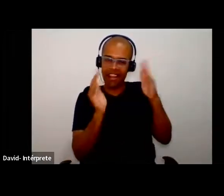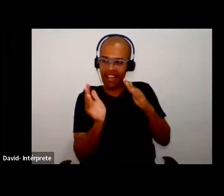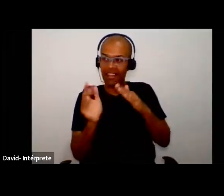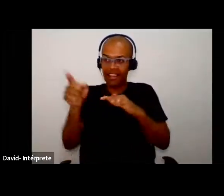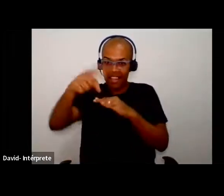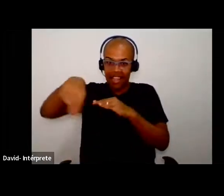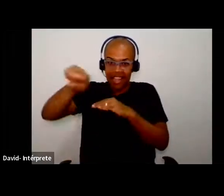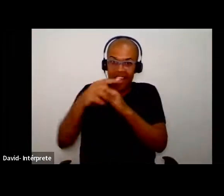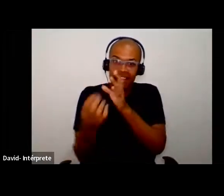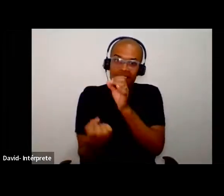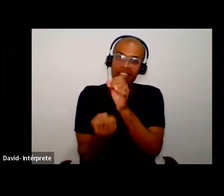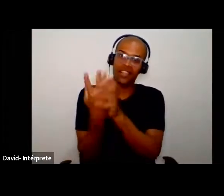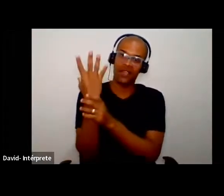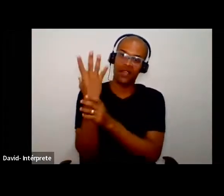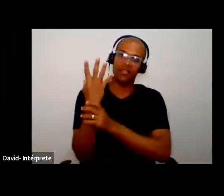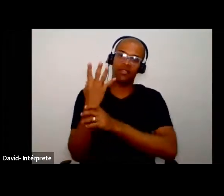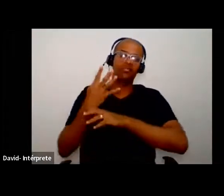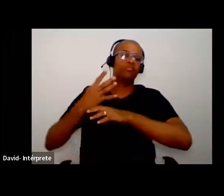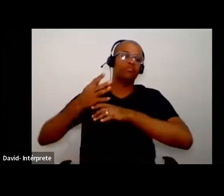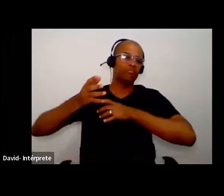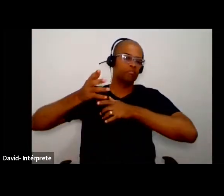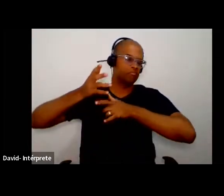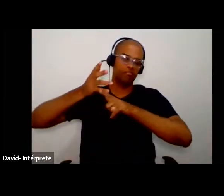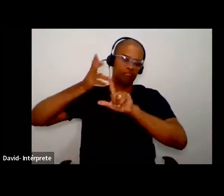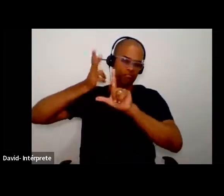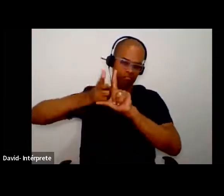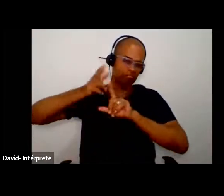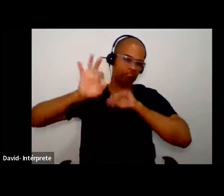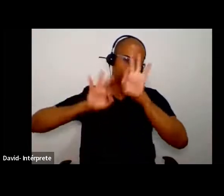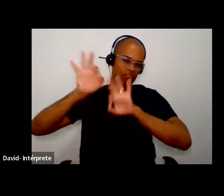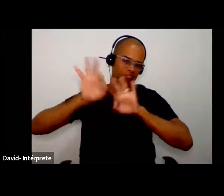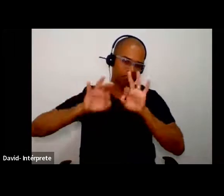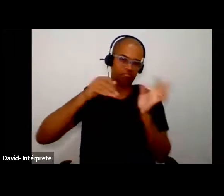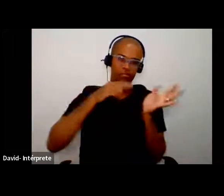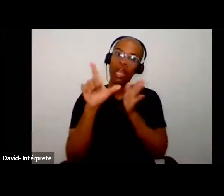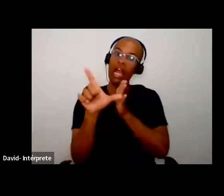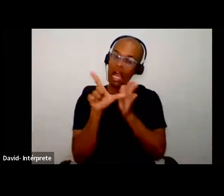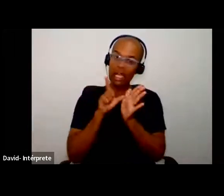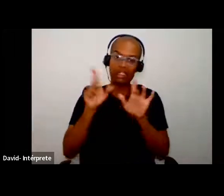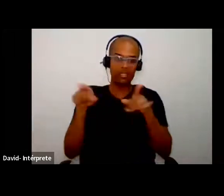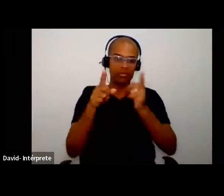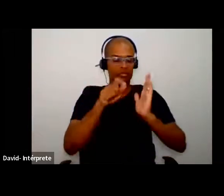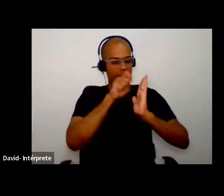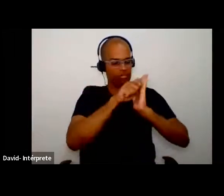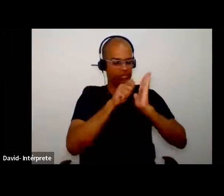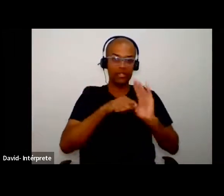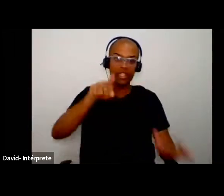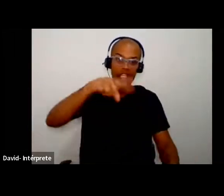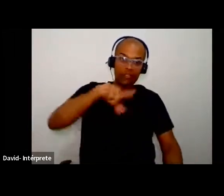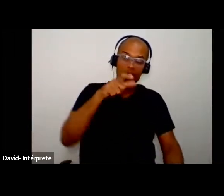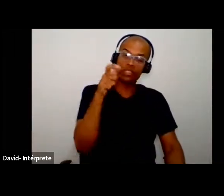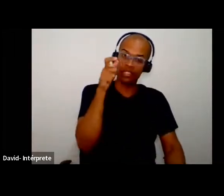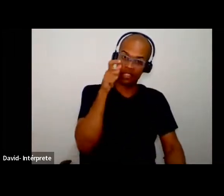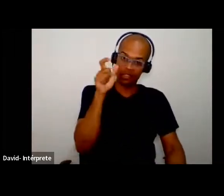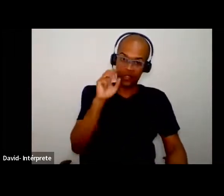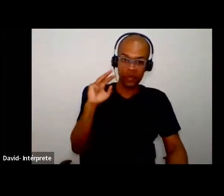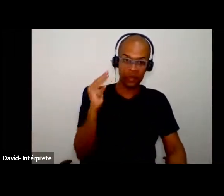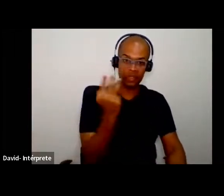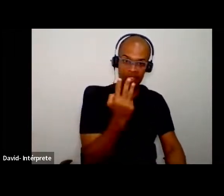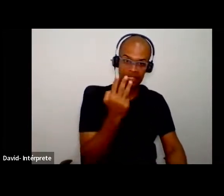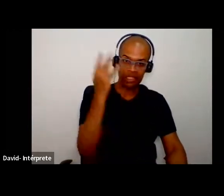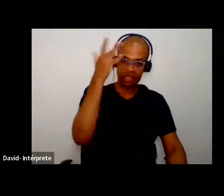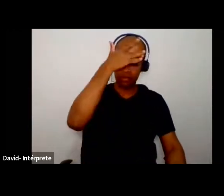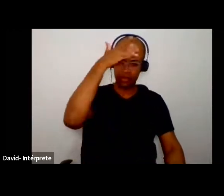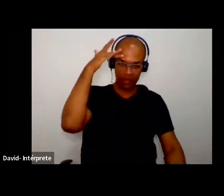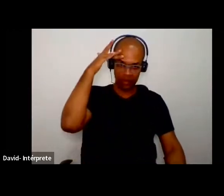vídeo, produziu o vídeo, mas, claro, antes escreveram a música juntos e vocês puderam ver aí 3 das autoras, a Bárbara, a